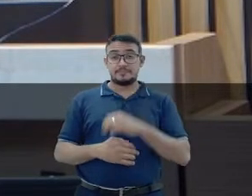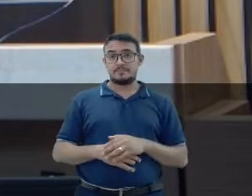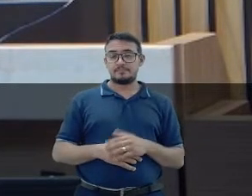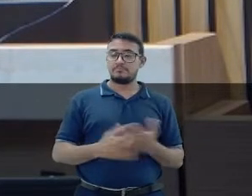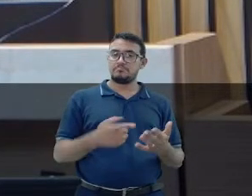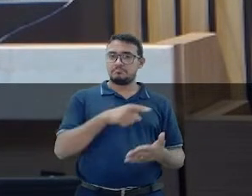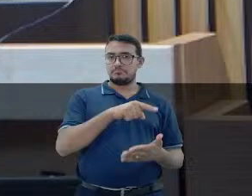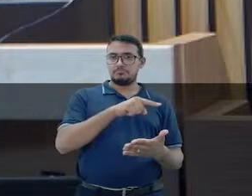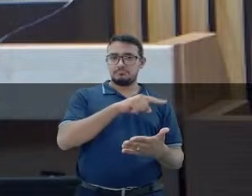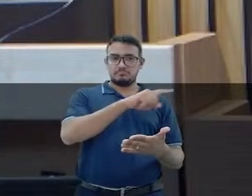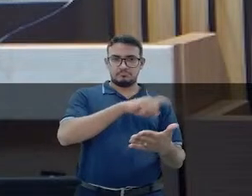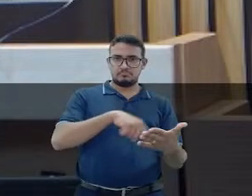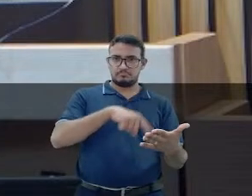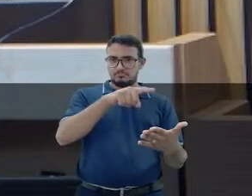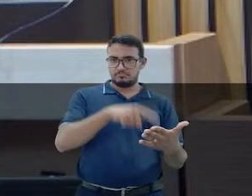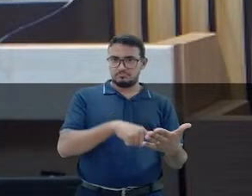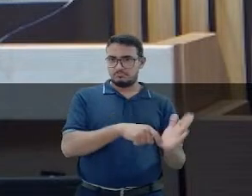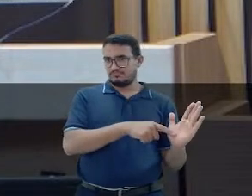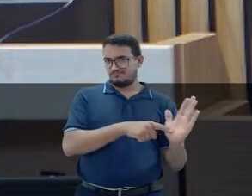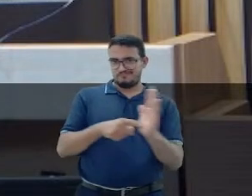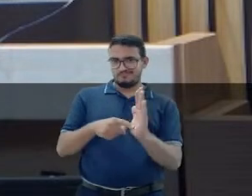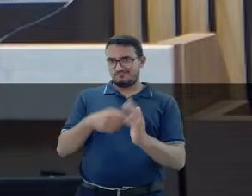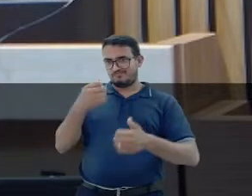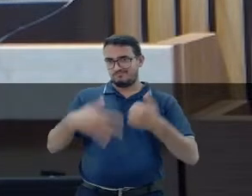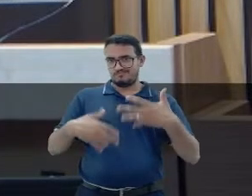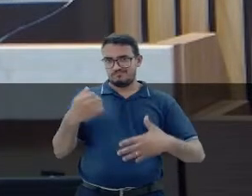dos apontamentos.